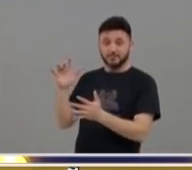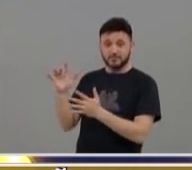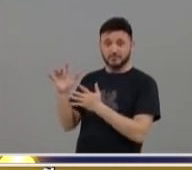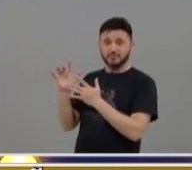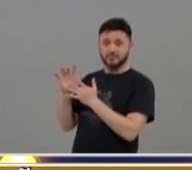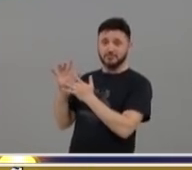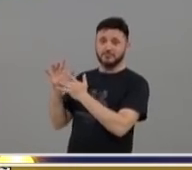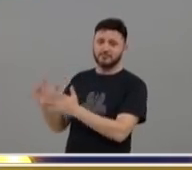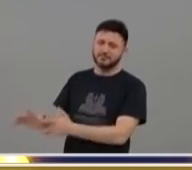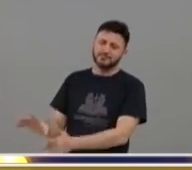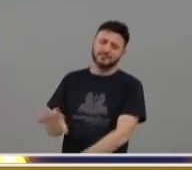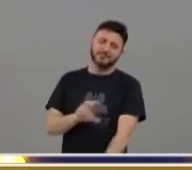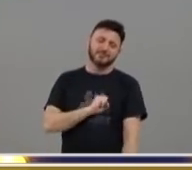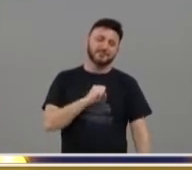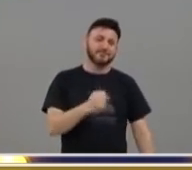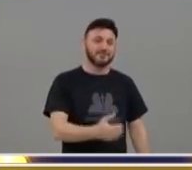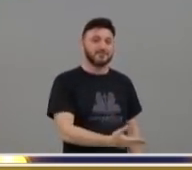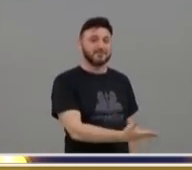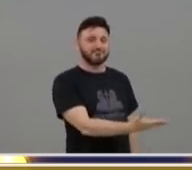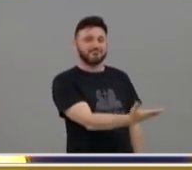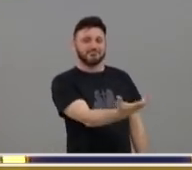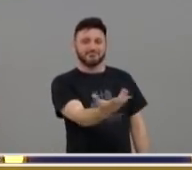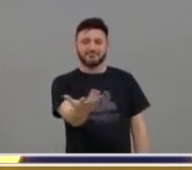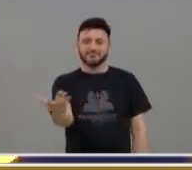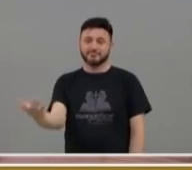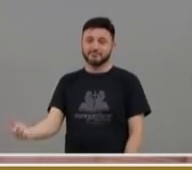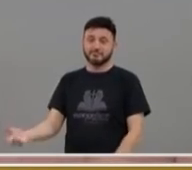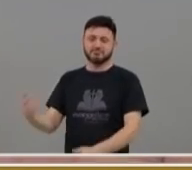Jesus, ama você.